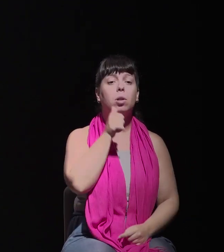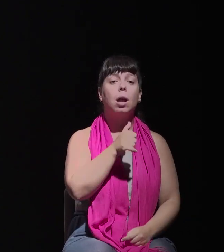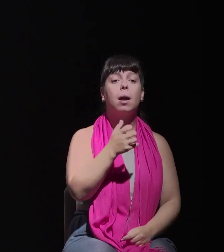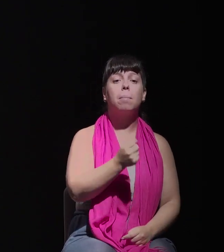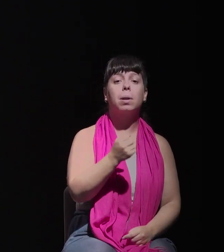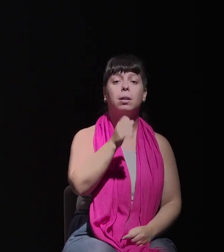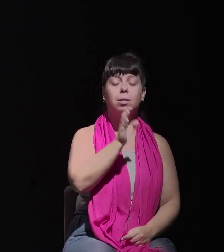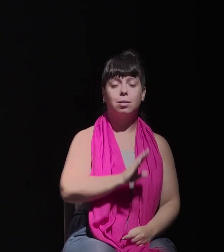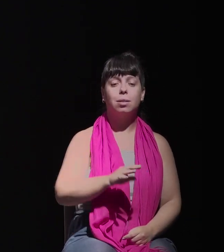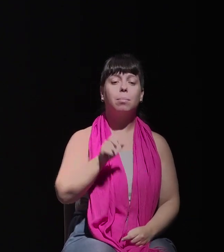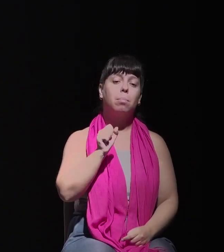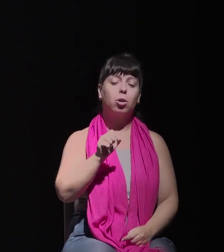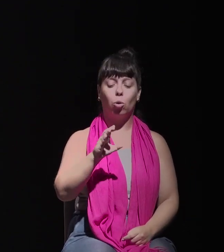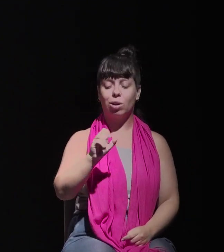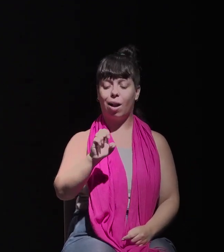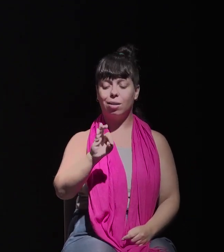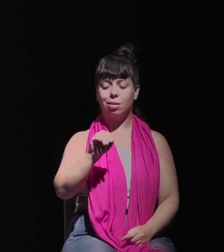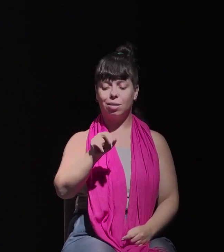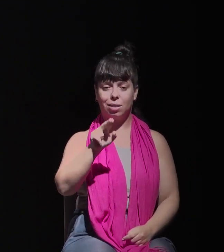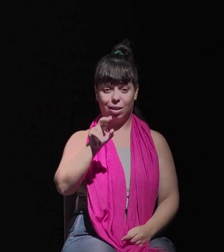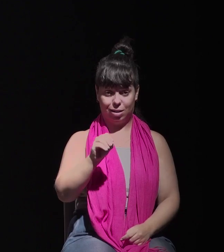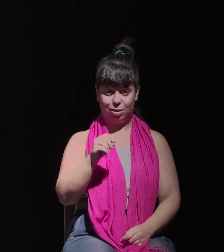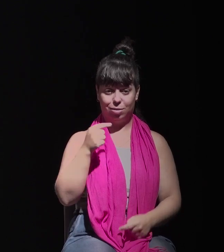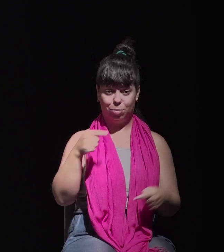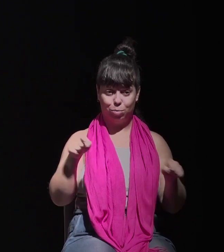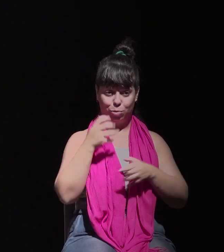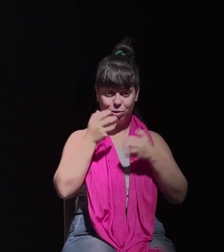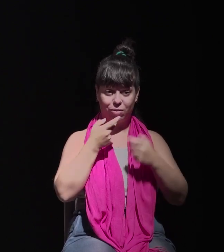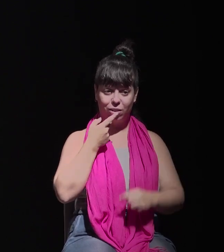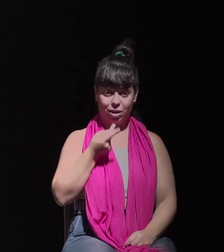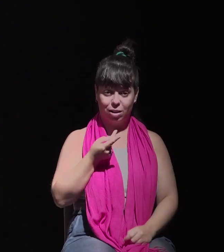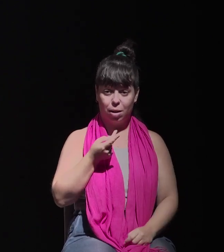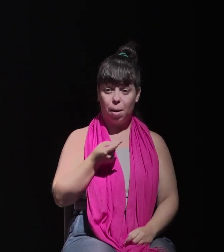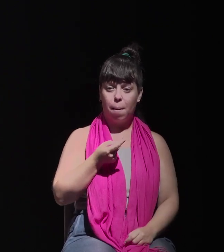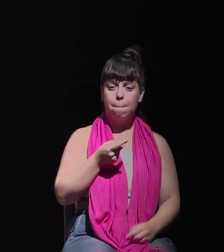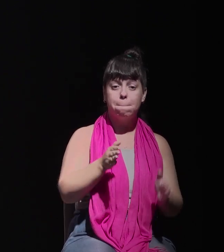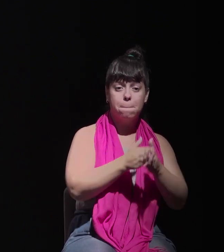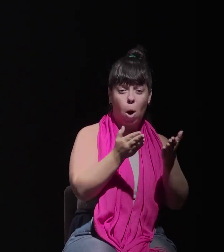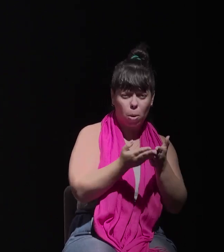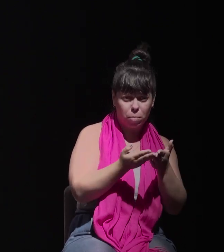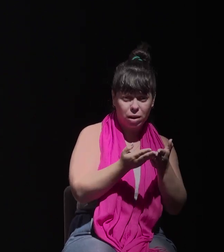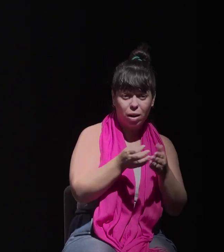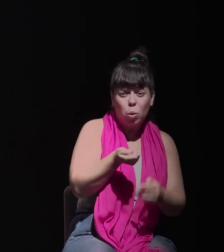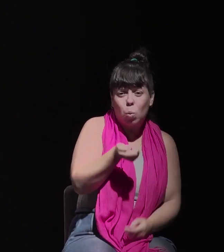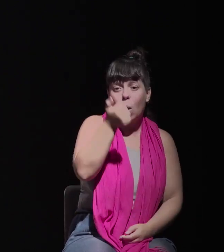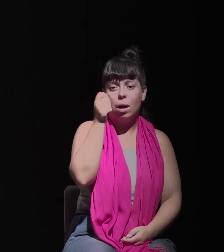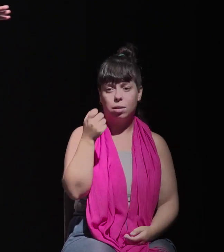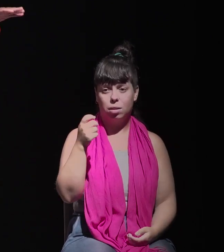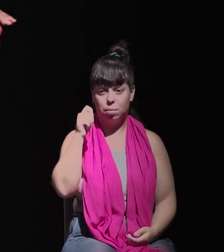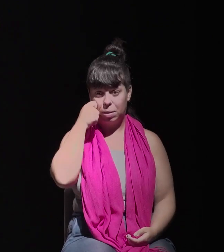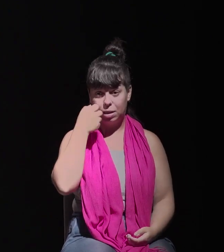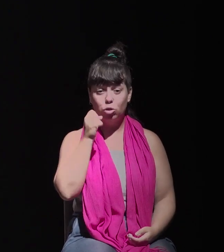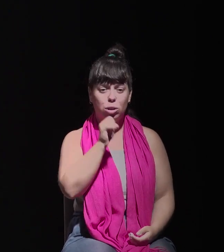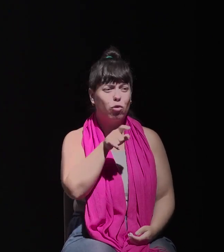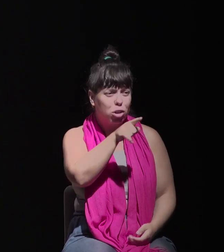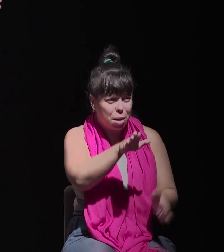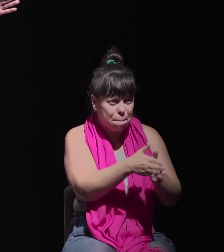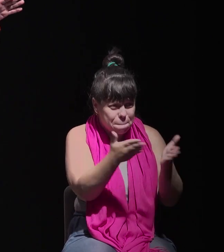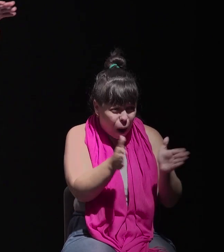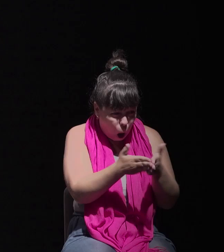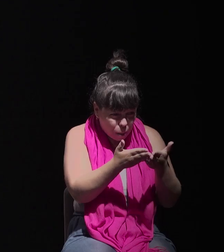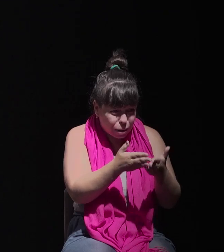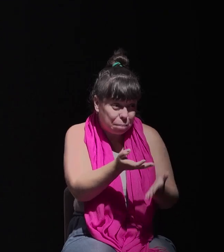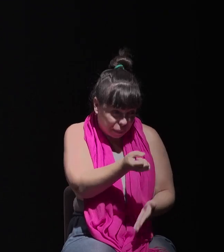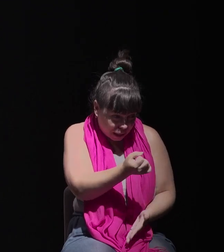diria Caetano, preto, pobre é quase preto. Então, se você é branco miserável, no bojo das políticas públicas, no bojo